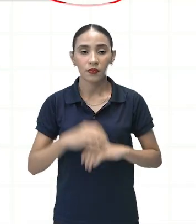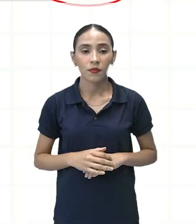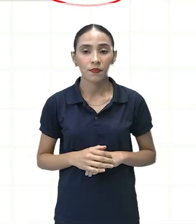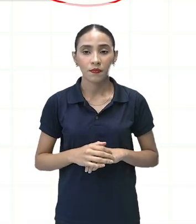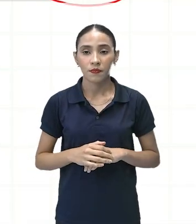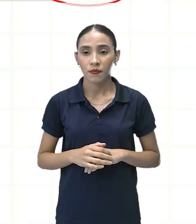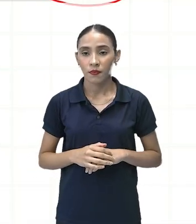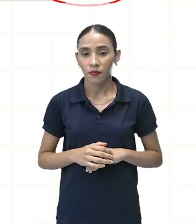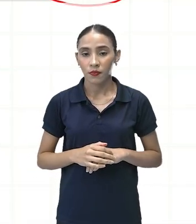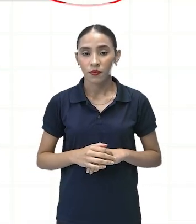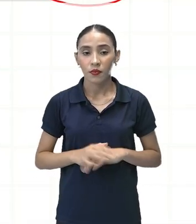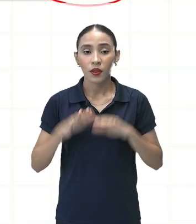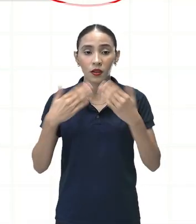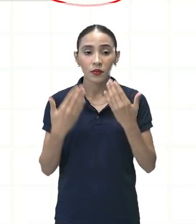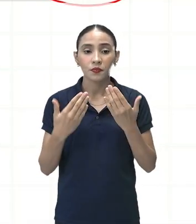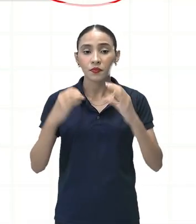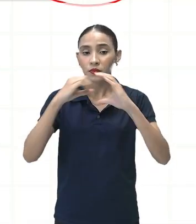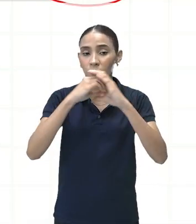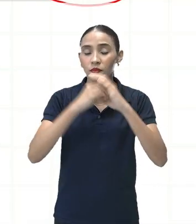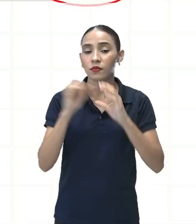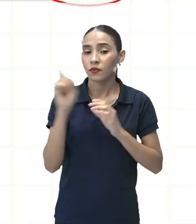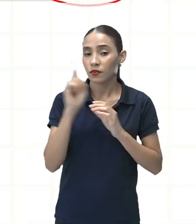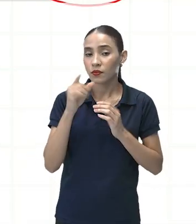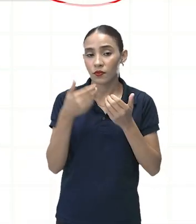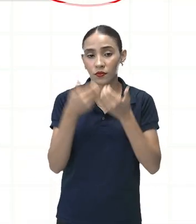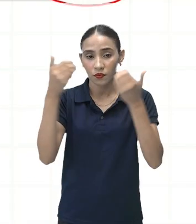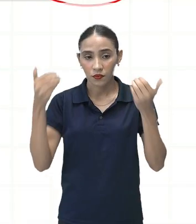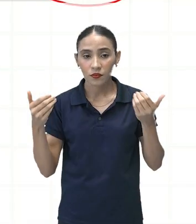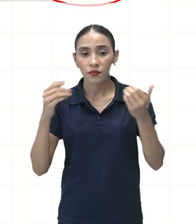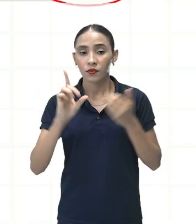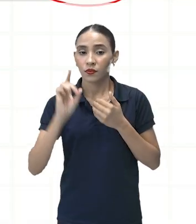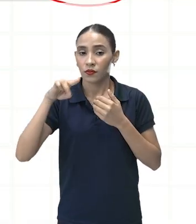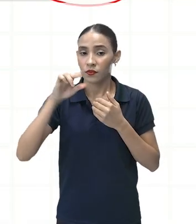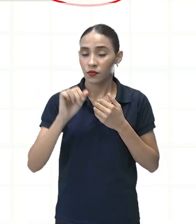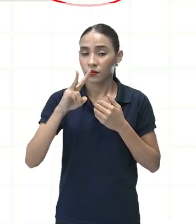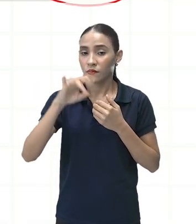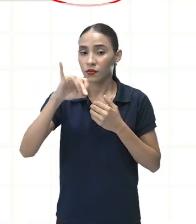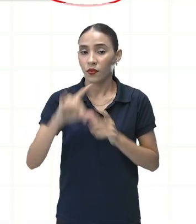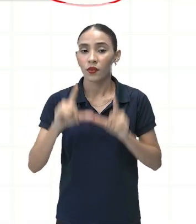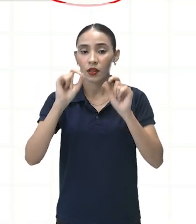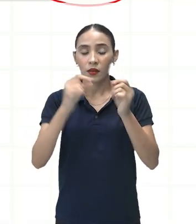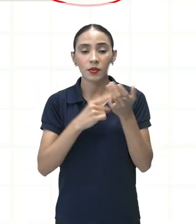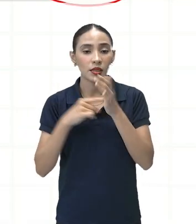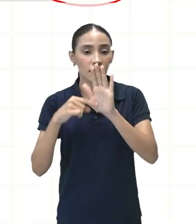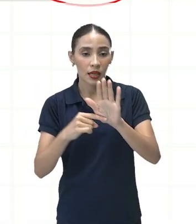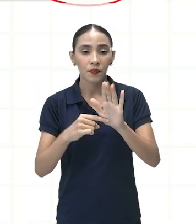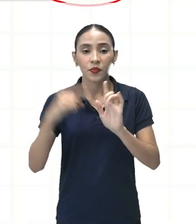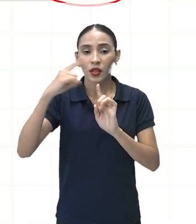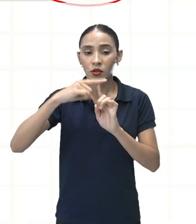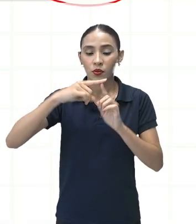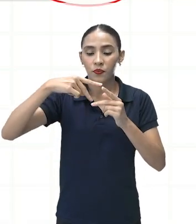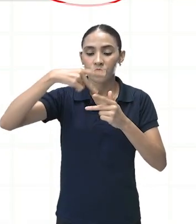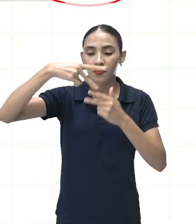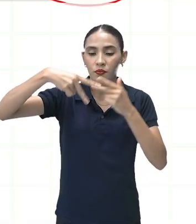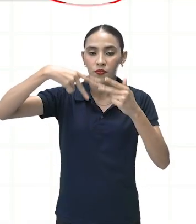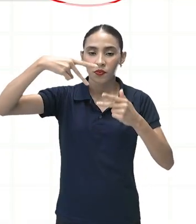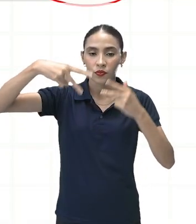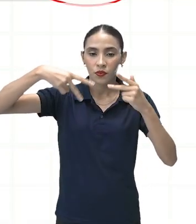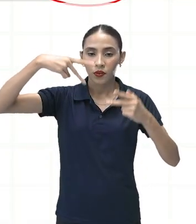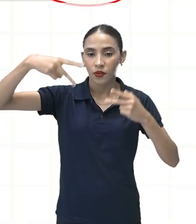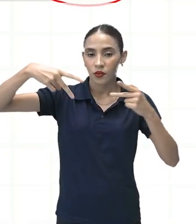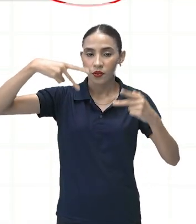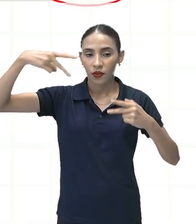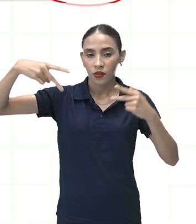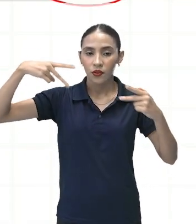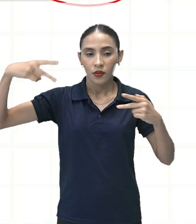divisão celular, então, quando a célula não está se dividindo, o DNA acaba se apresentando nesses